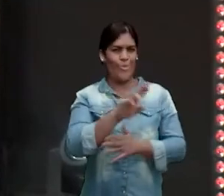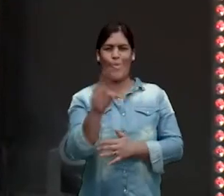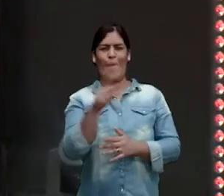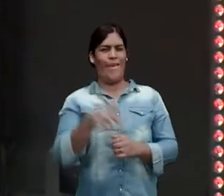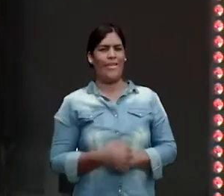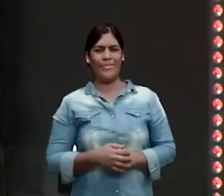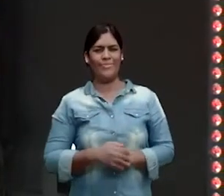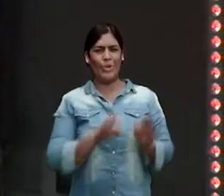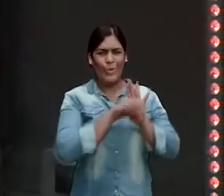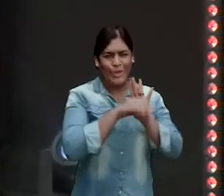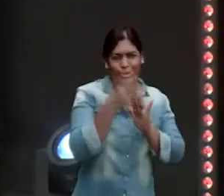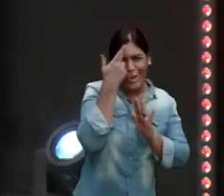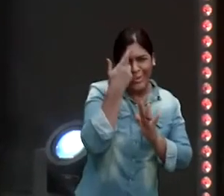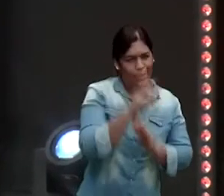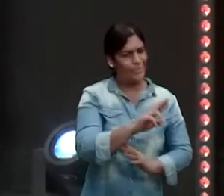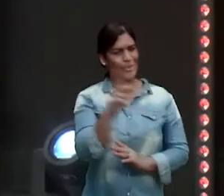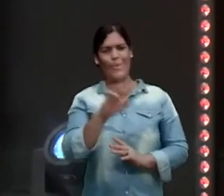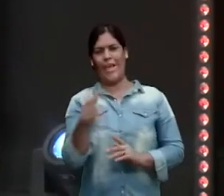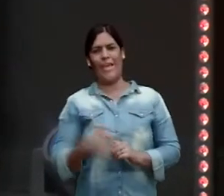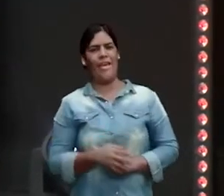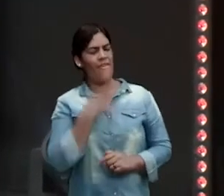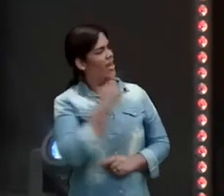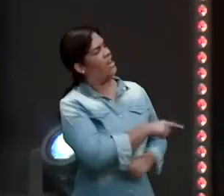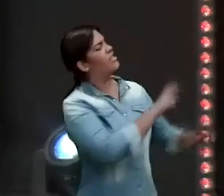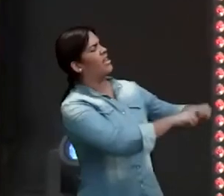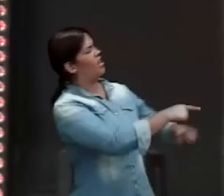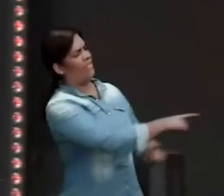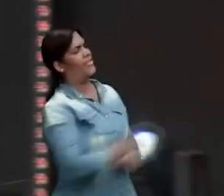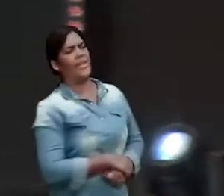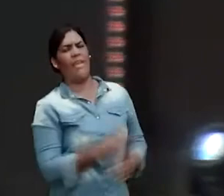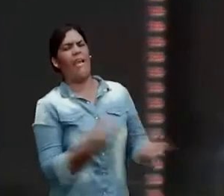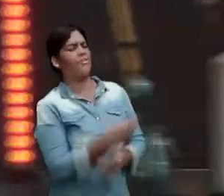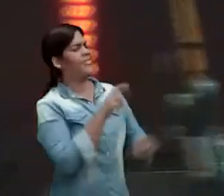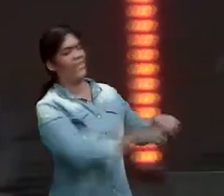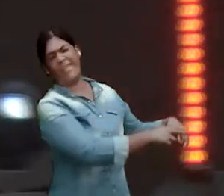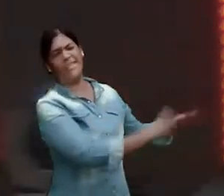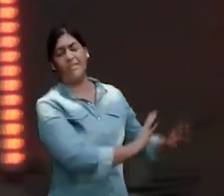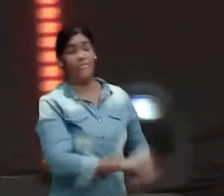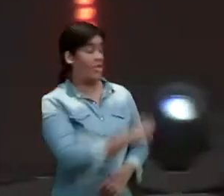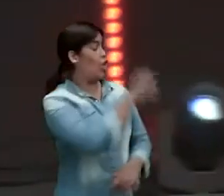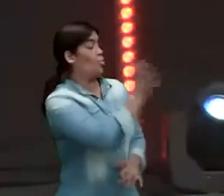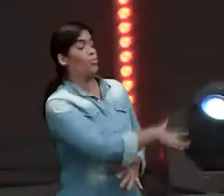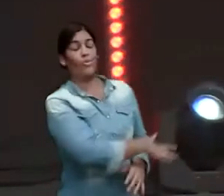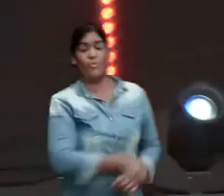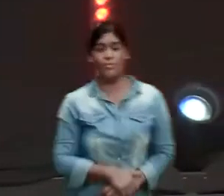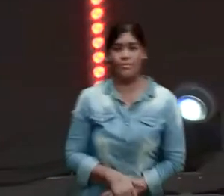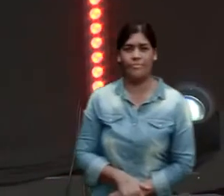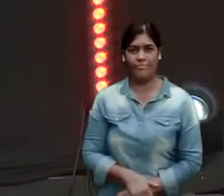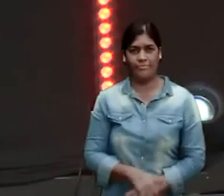natural é para falar vacilão senta aí vacilão queria ser um dos primeiros vai ser um dos últimos agora